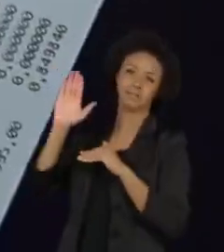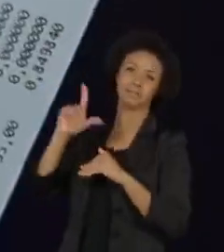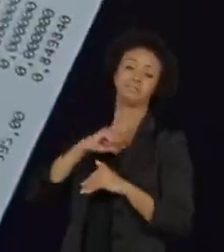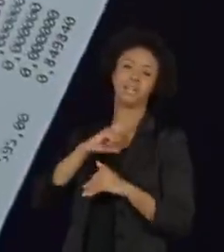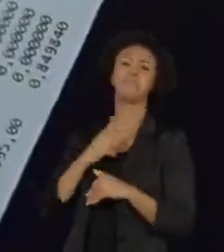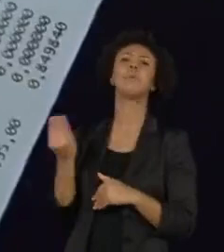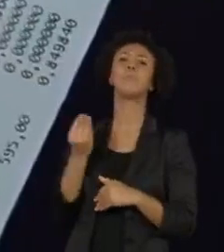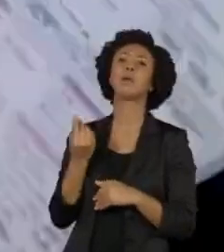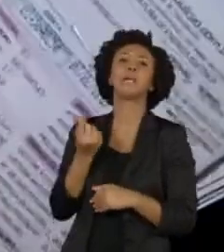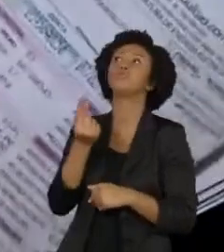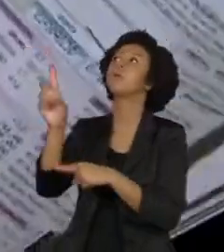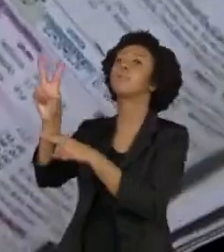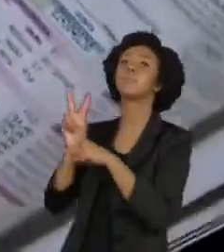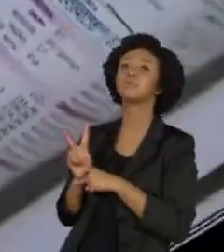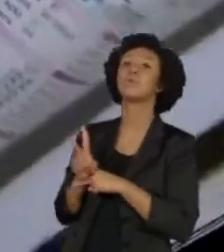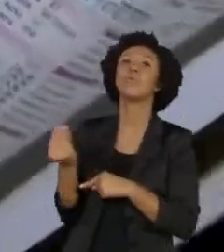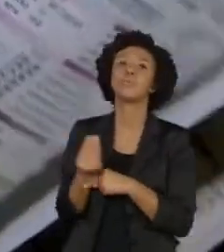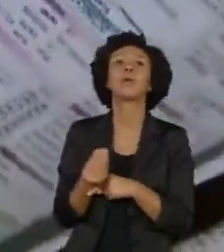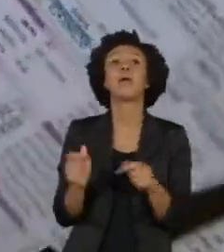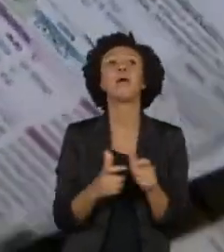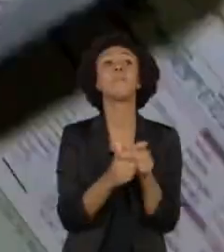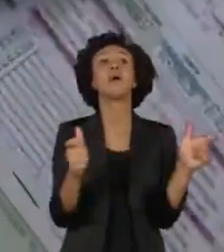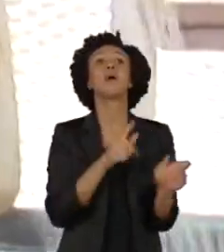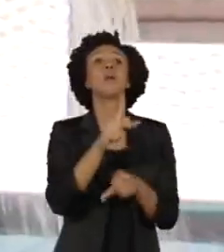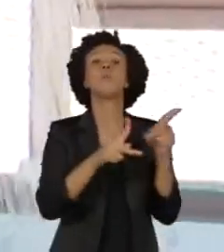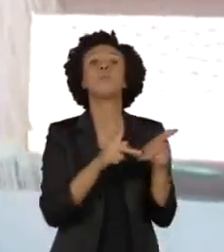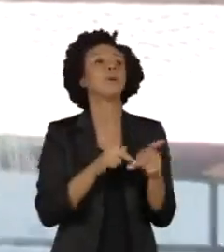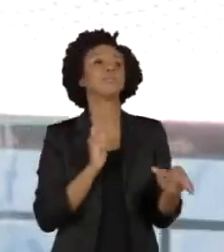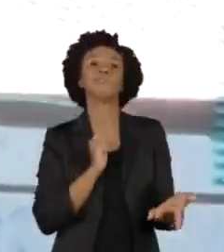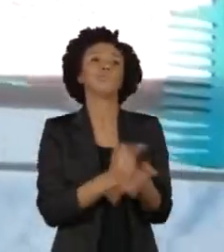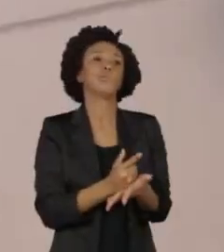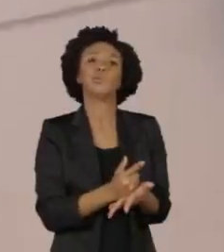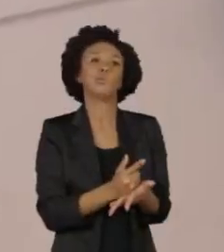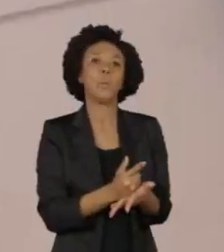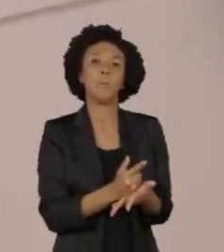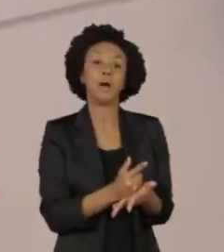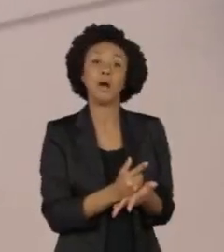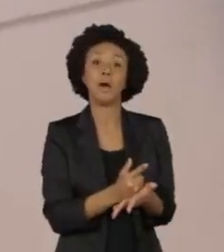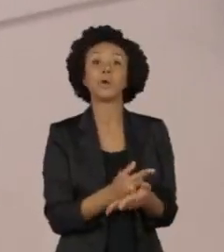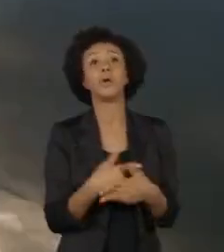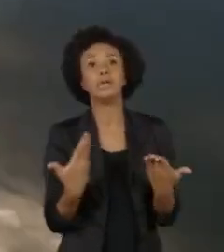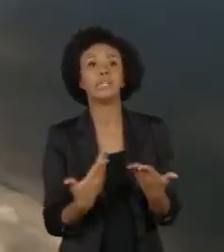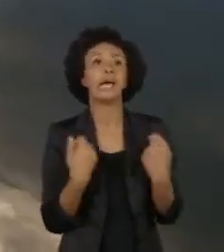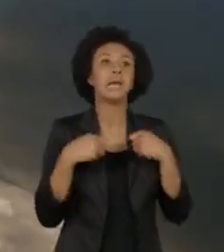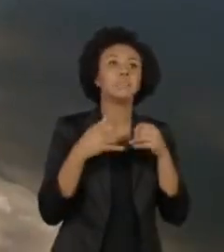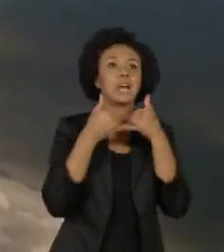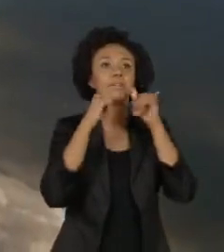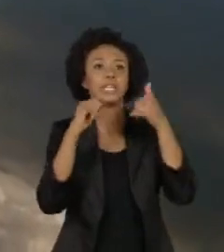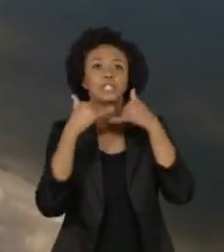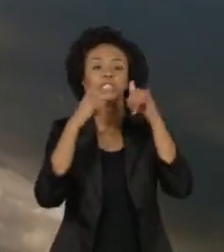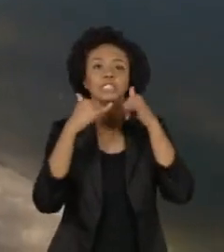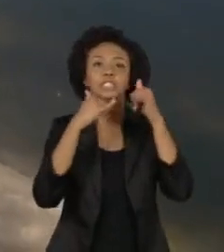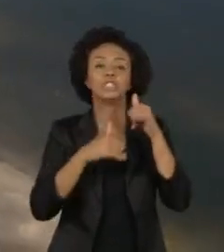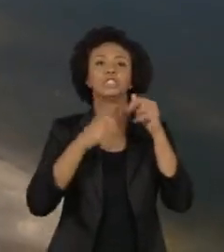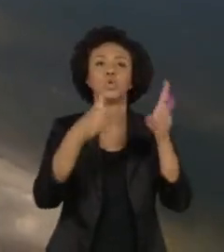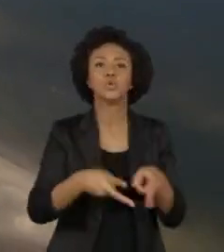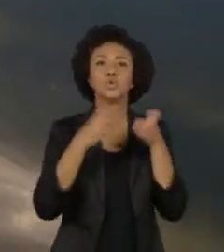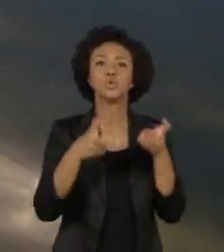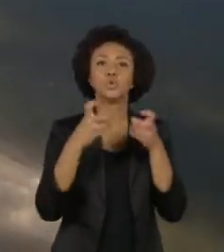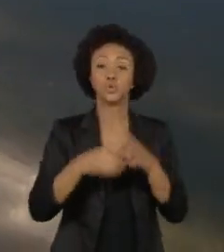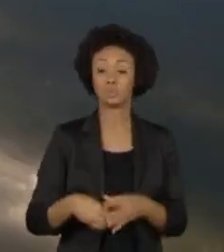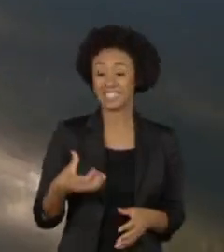para cobrir o rombo deixado pela inadimplência dos consumidores e a redução da demanda por energia. Outros 6 bilhões e